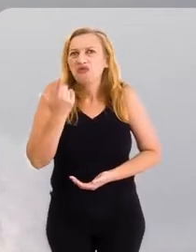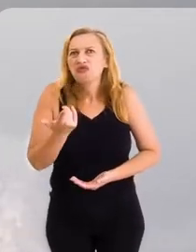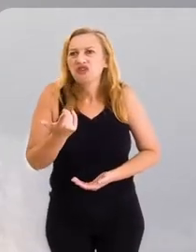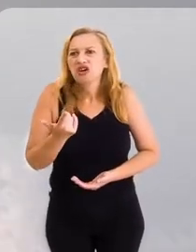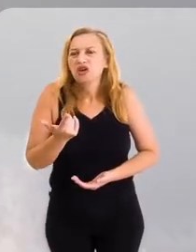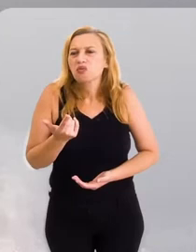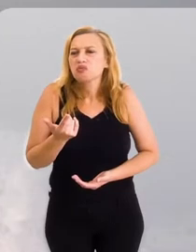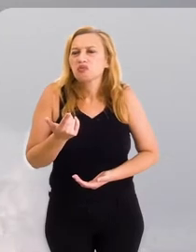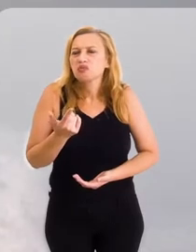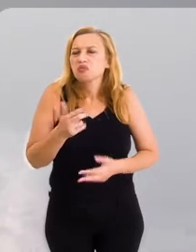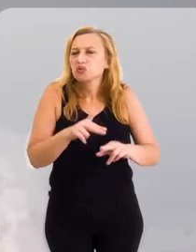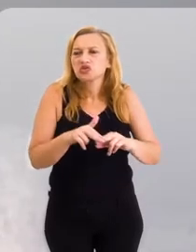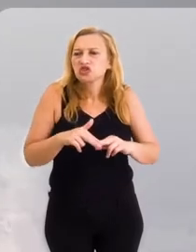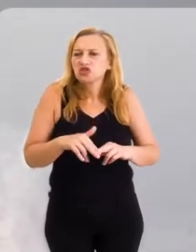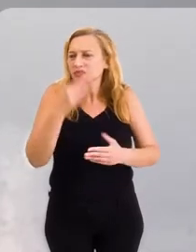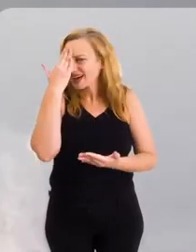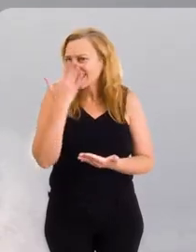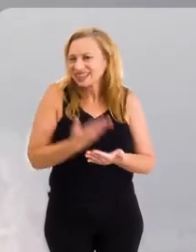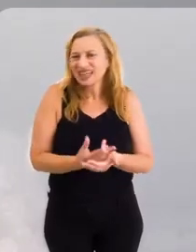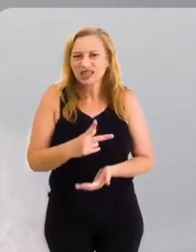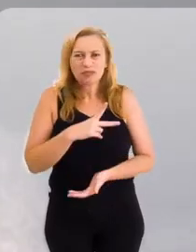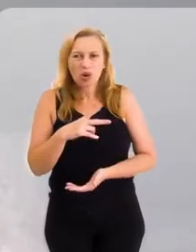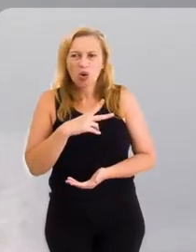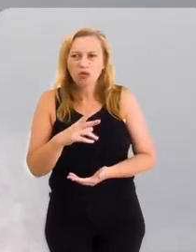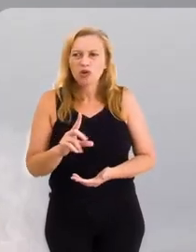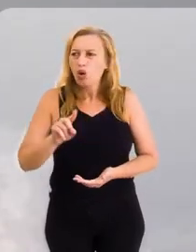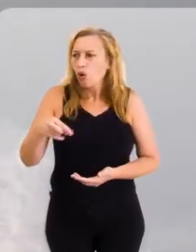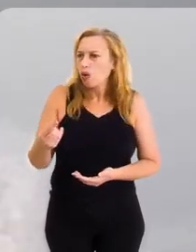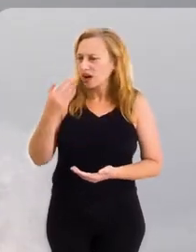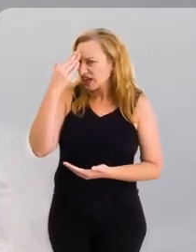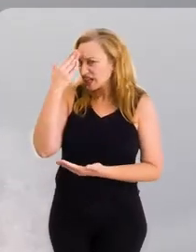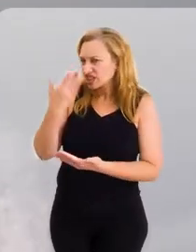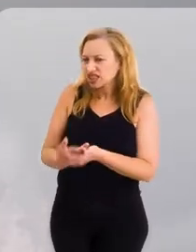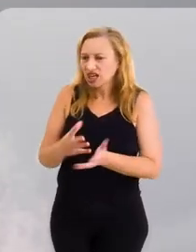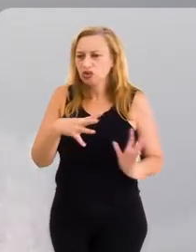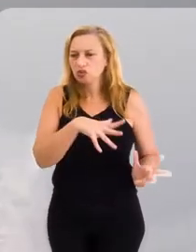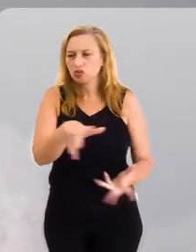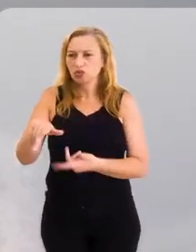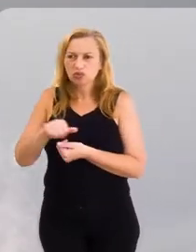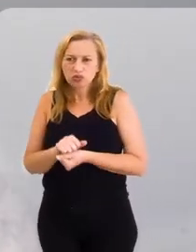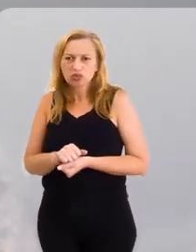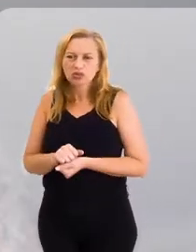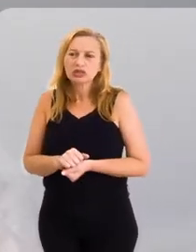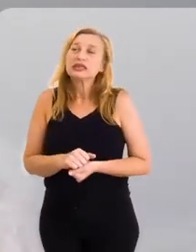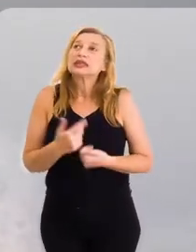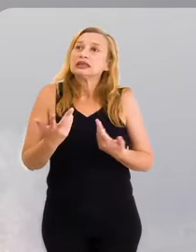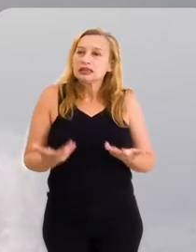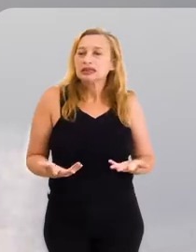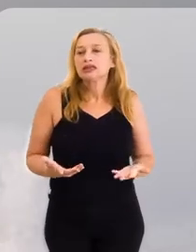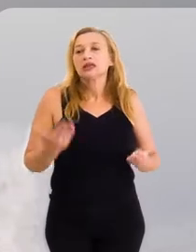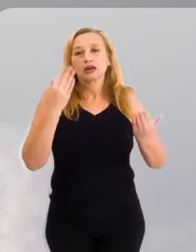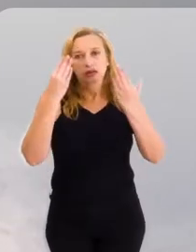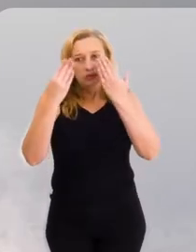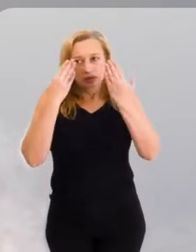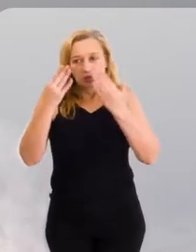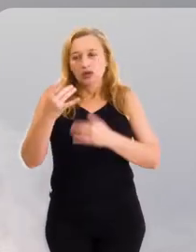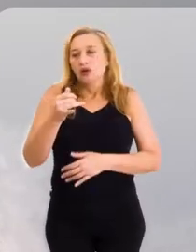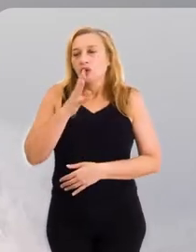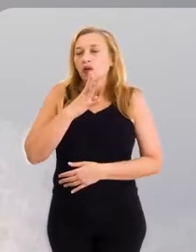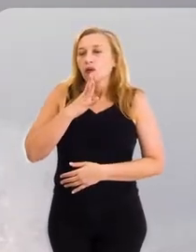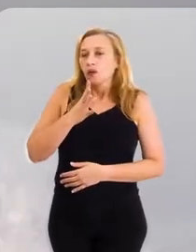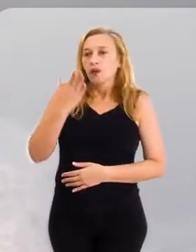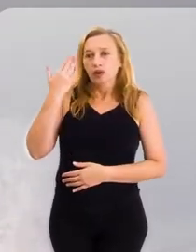tem na boa razão para acreditar em si próprias ou para acreditarem na humanidade a todos inclusive os